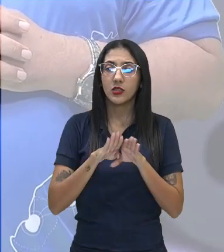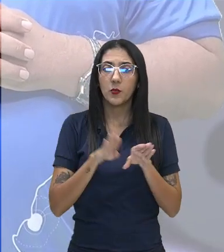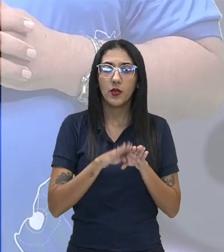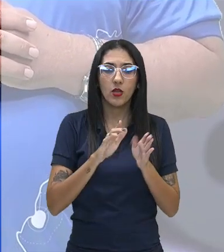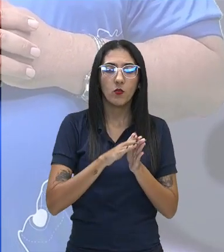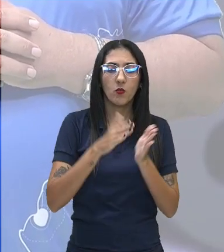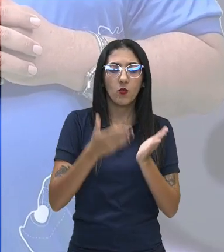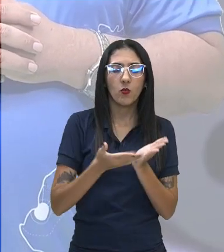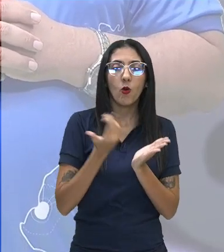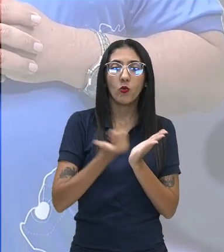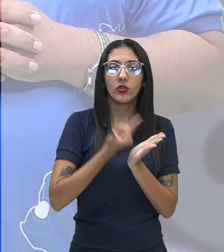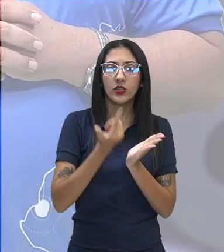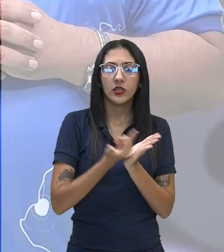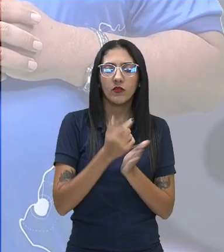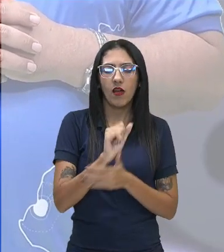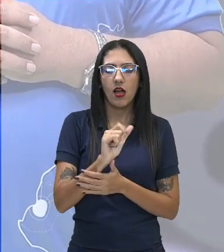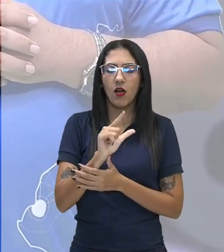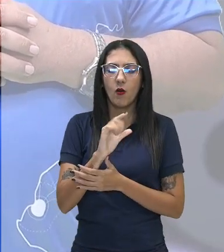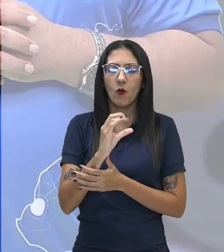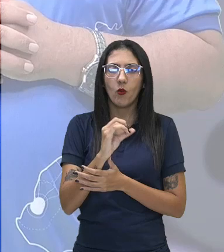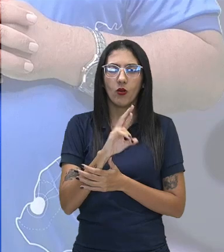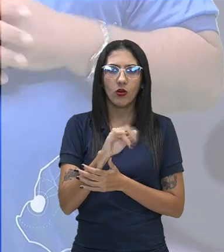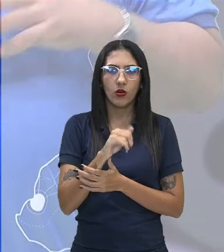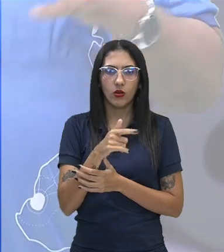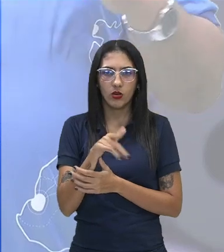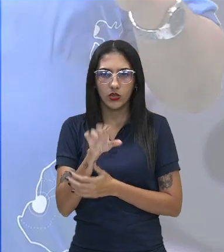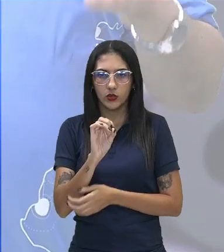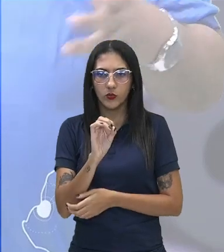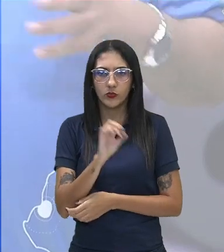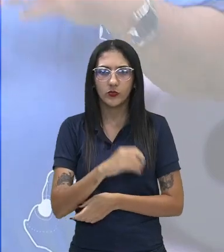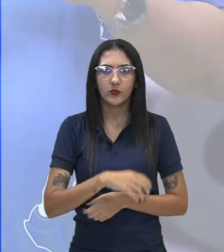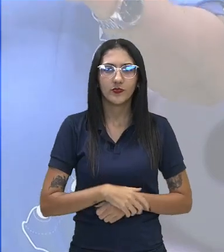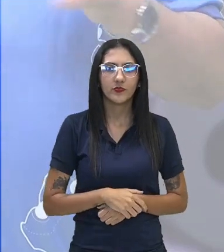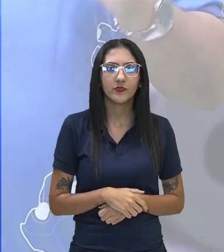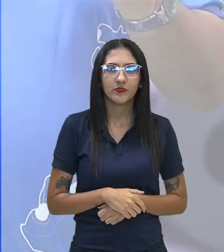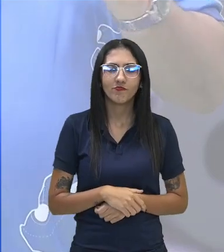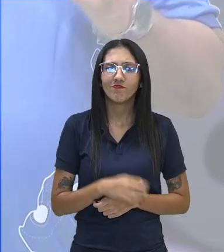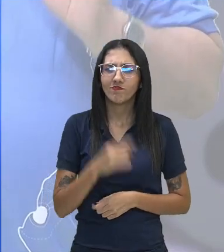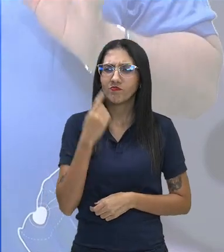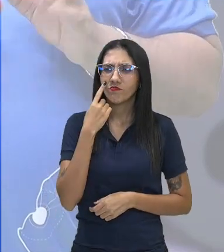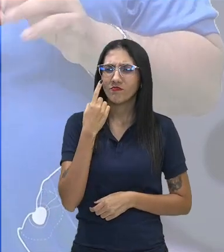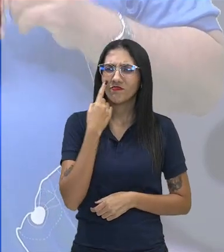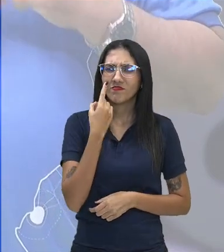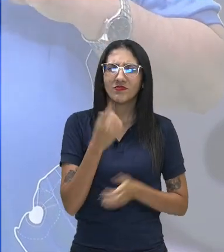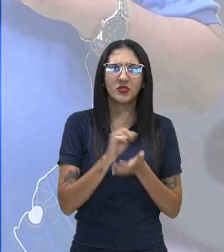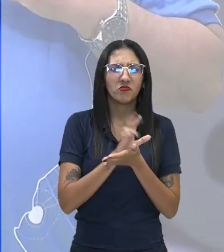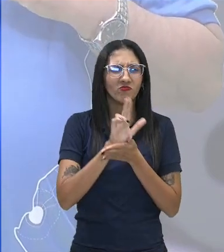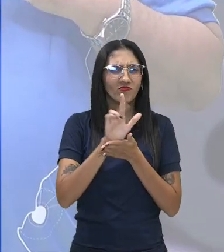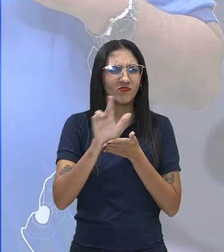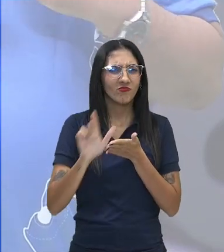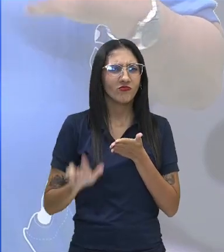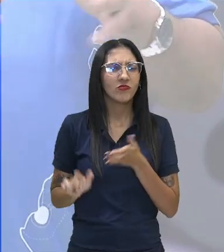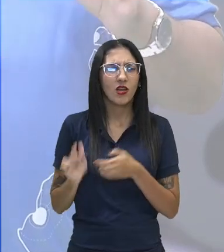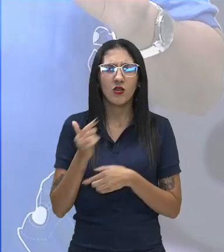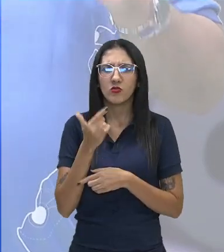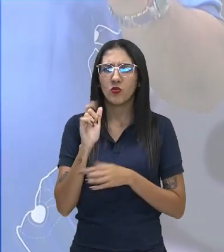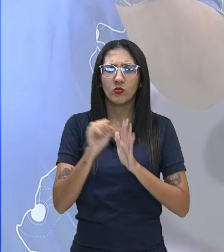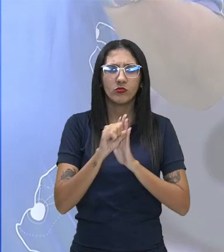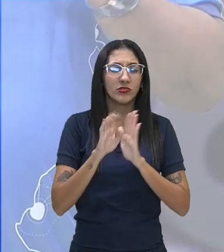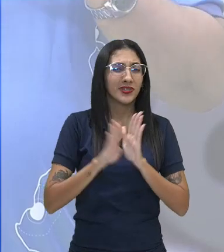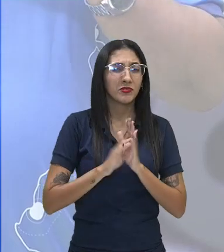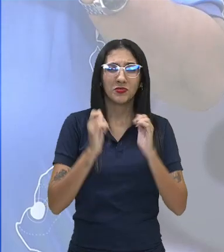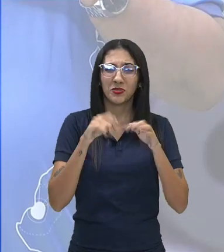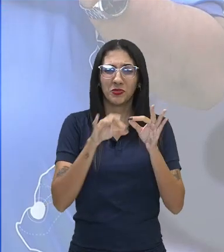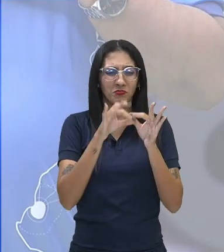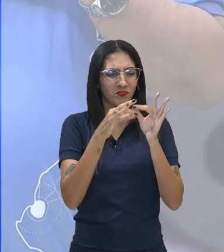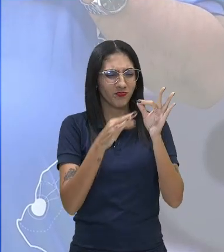livro sagrado do islamismo. Olha, a riqueza, há muitos outros símbolos, poderíamos aqui fazer uma lista